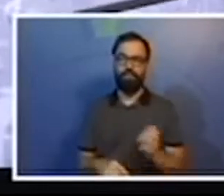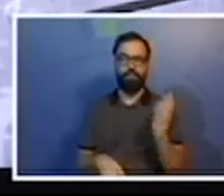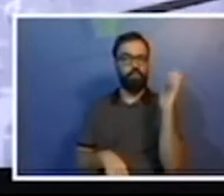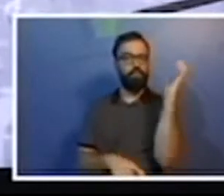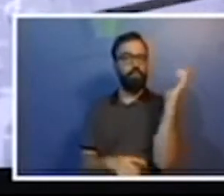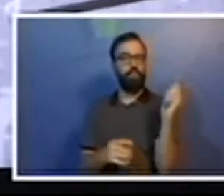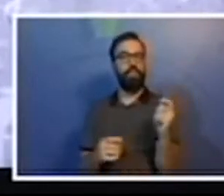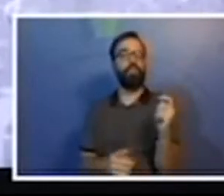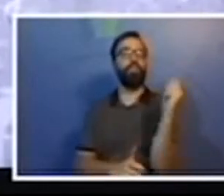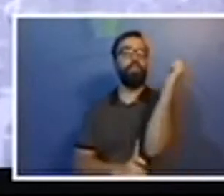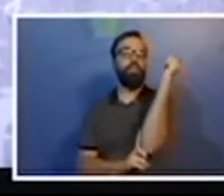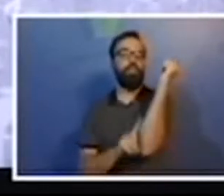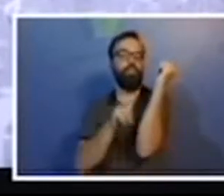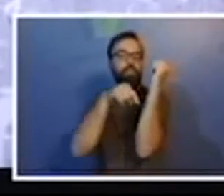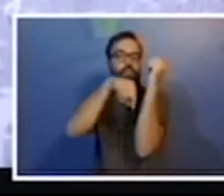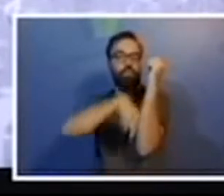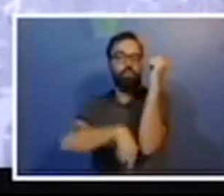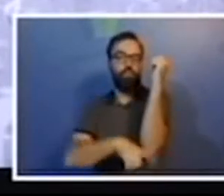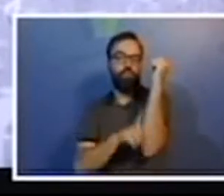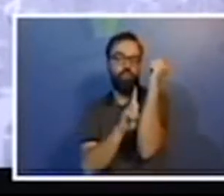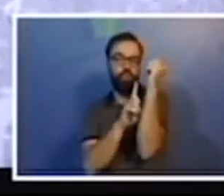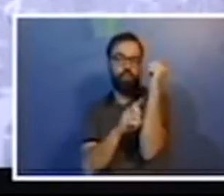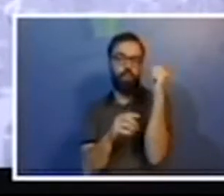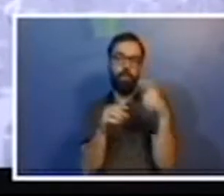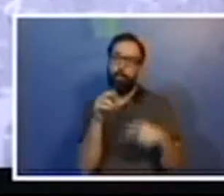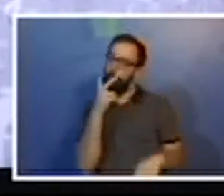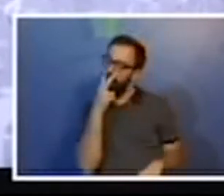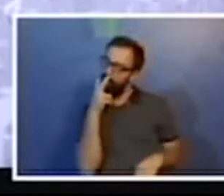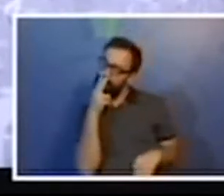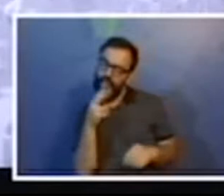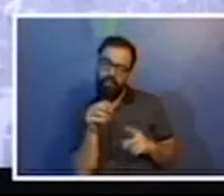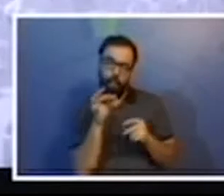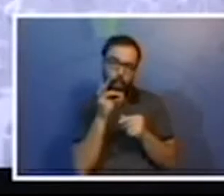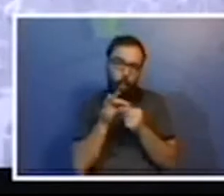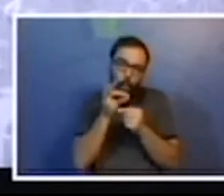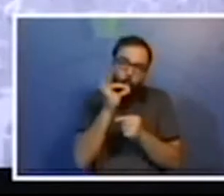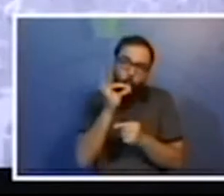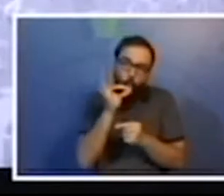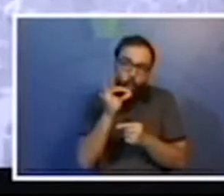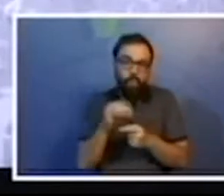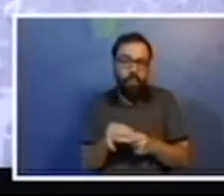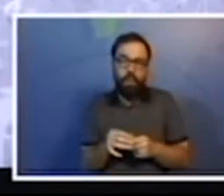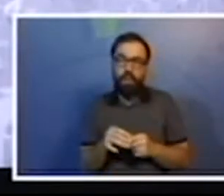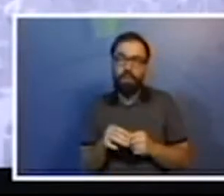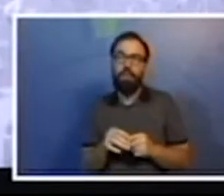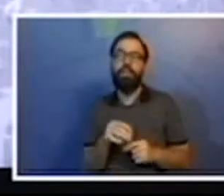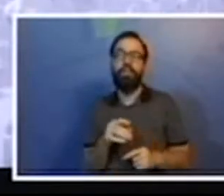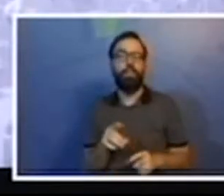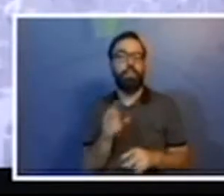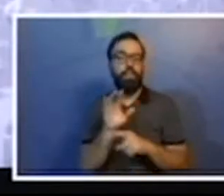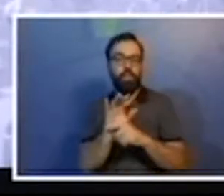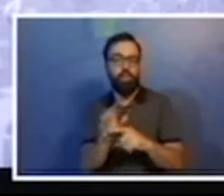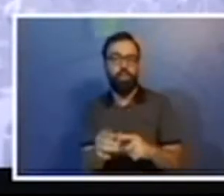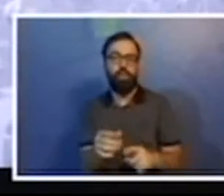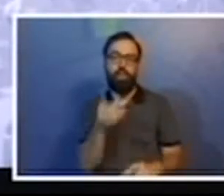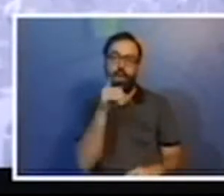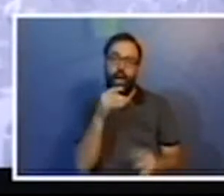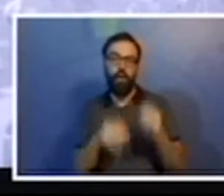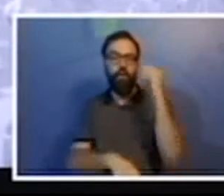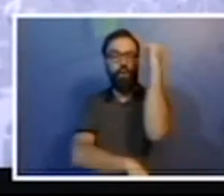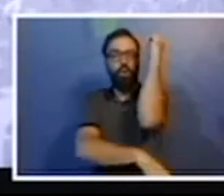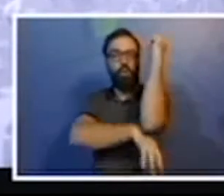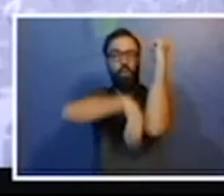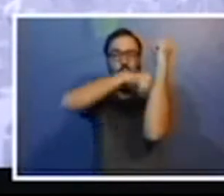de ser o condutor é uma estrutura semelhante a um canudo algumas tubulações que tem a finalidade de transportar